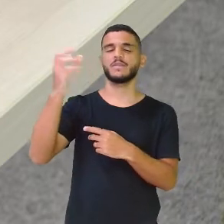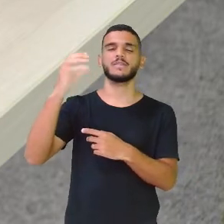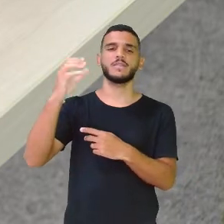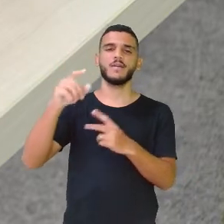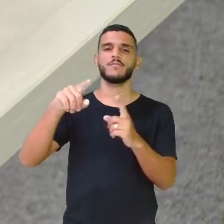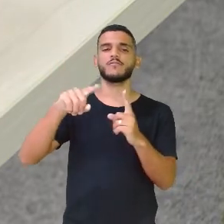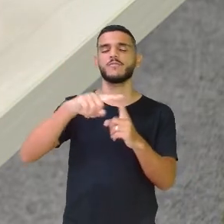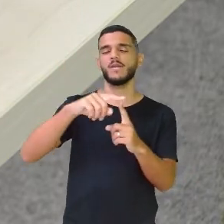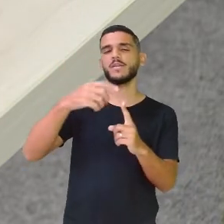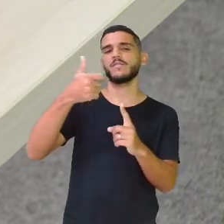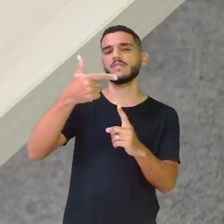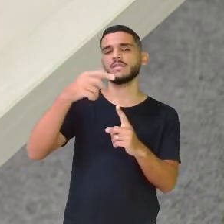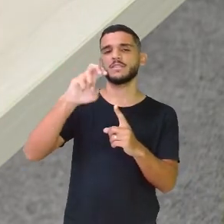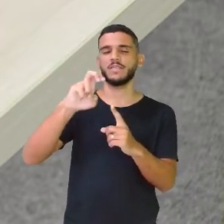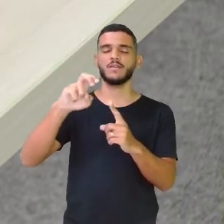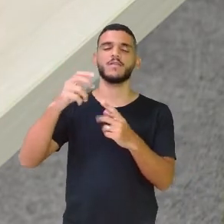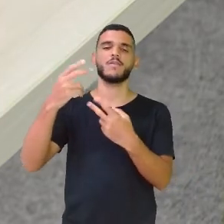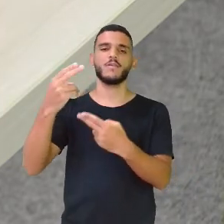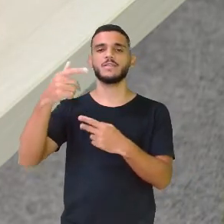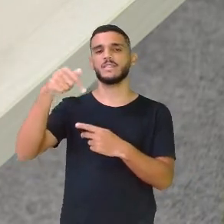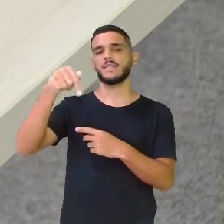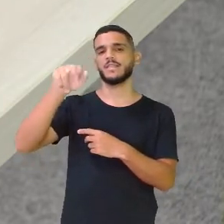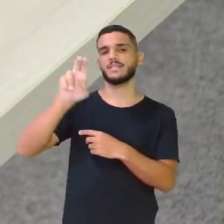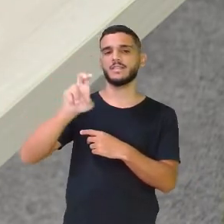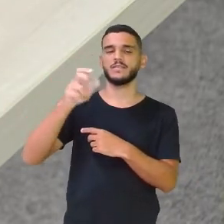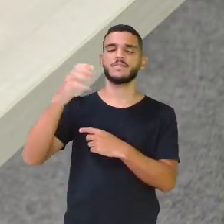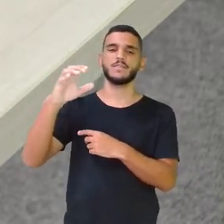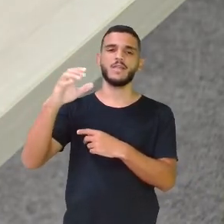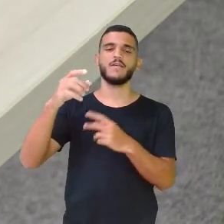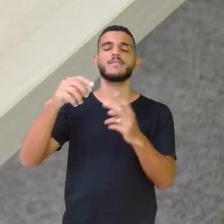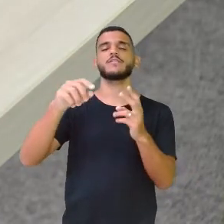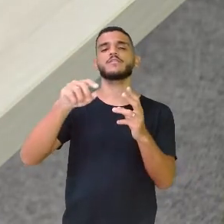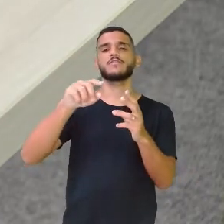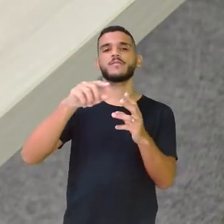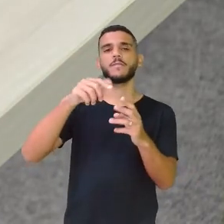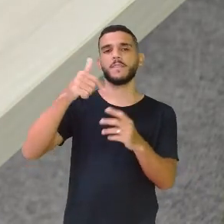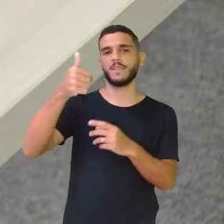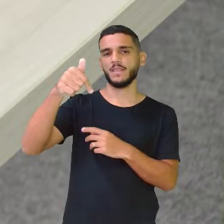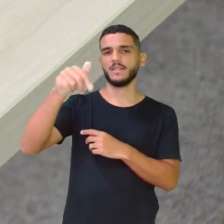75 centavos. 75 centavos mais 25,